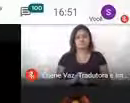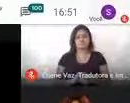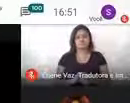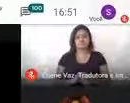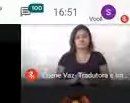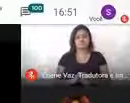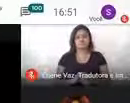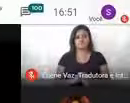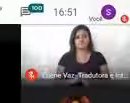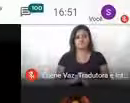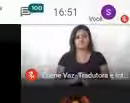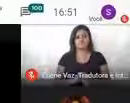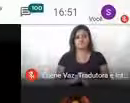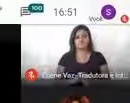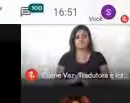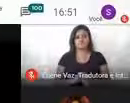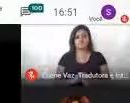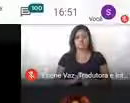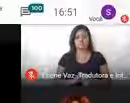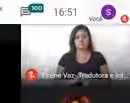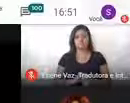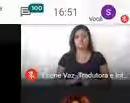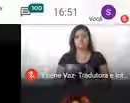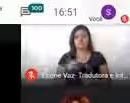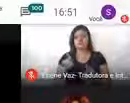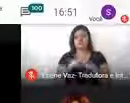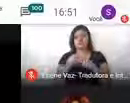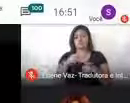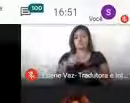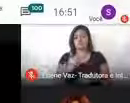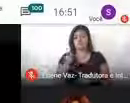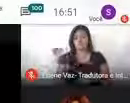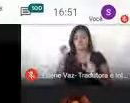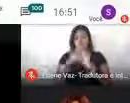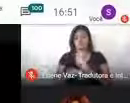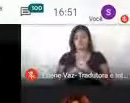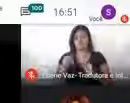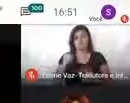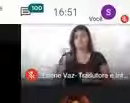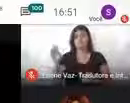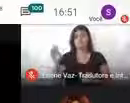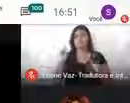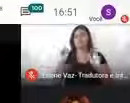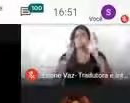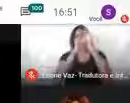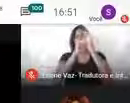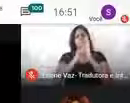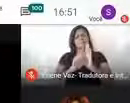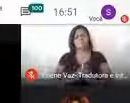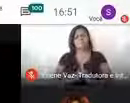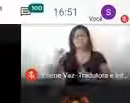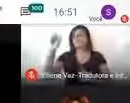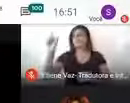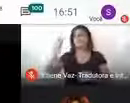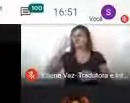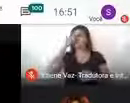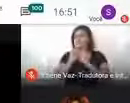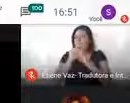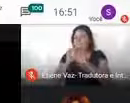água. Essas são as perguntas, né, que são feitas aos colaboradores, né, aos informantes.